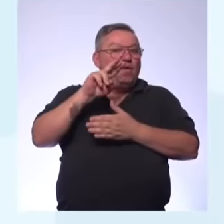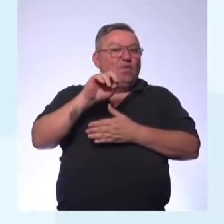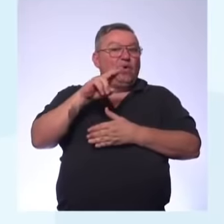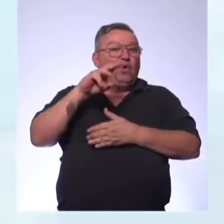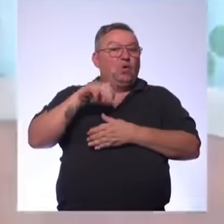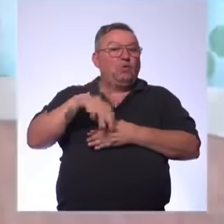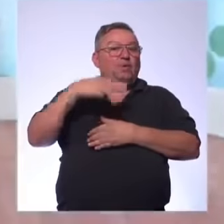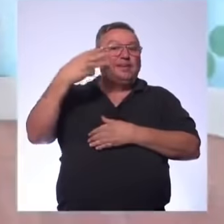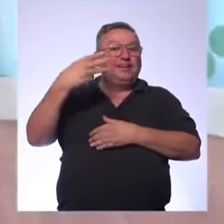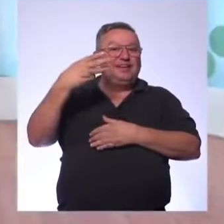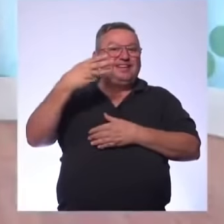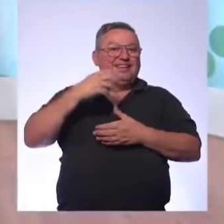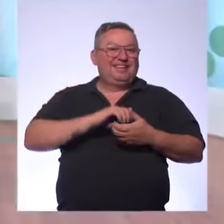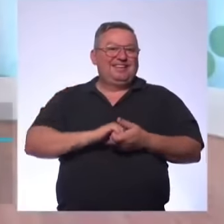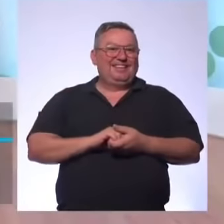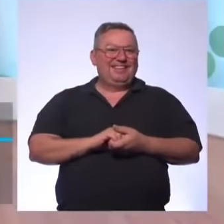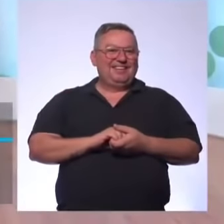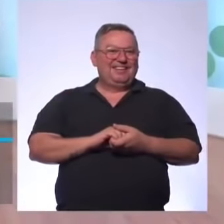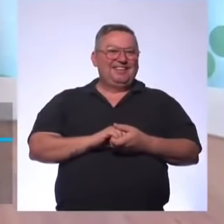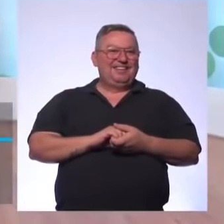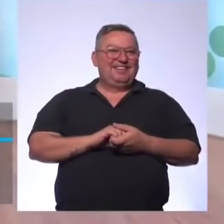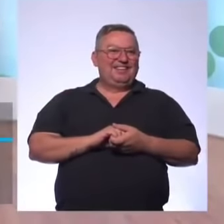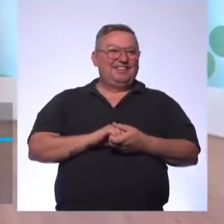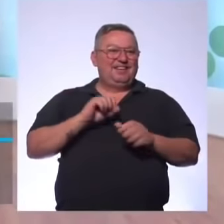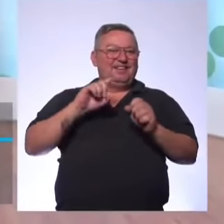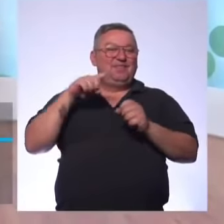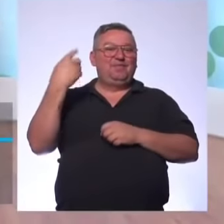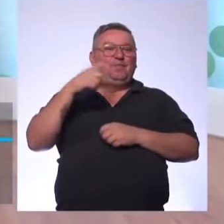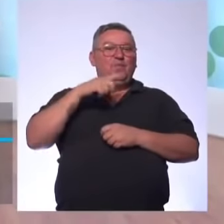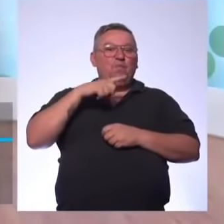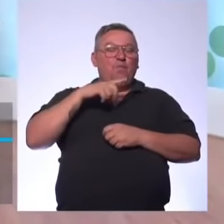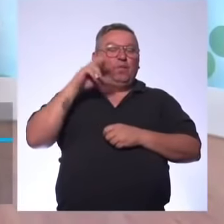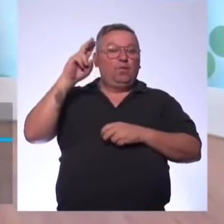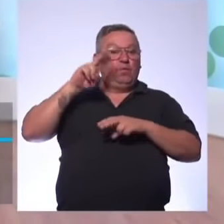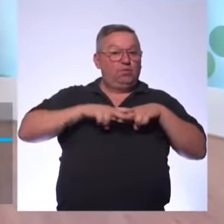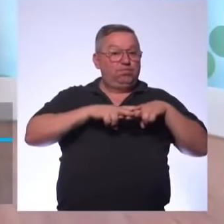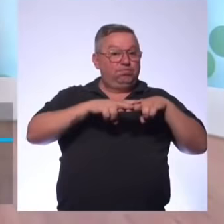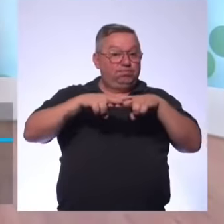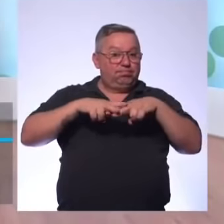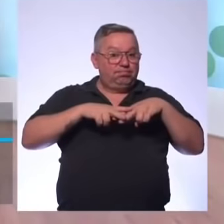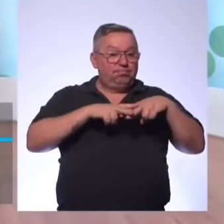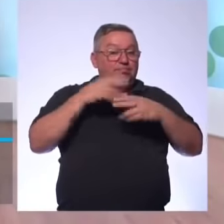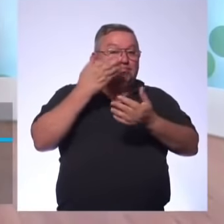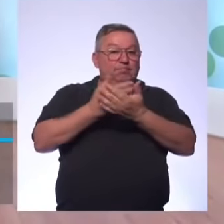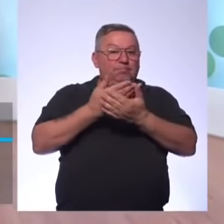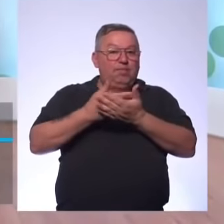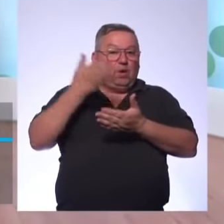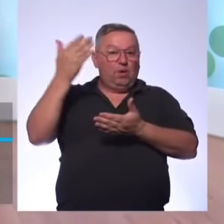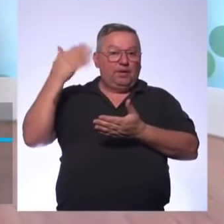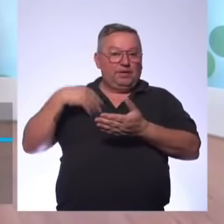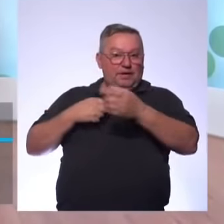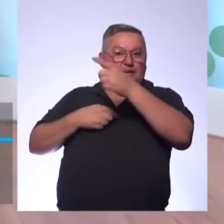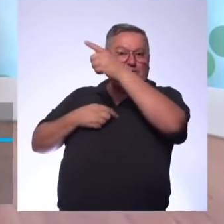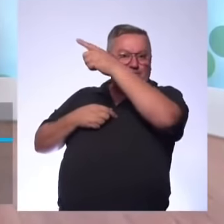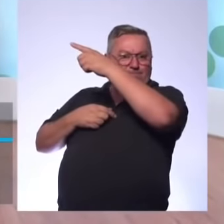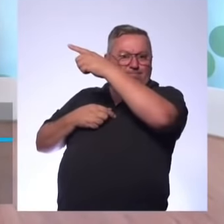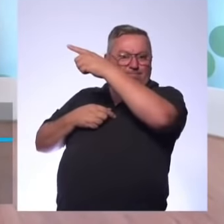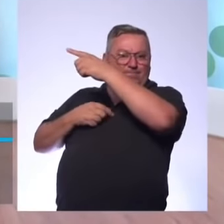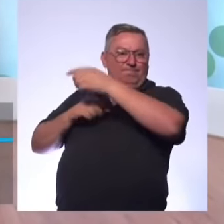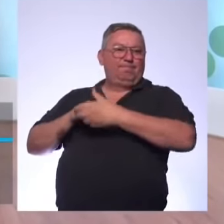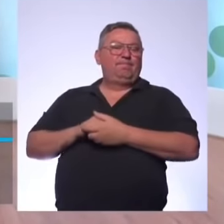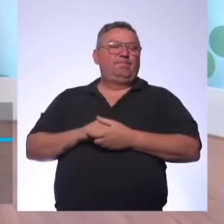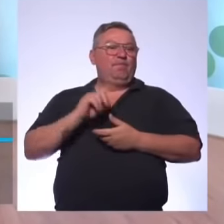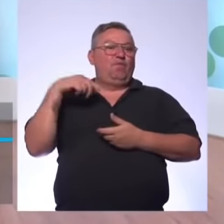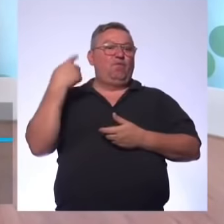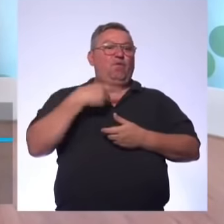escola volume 38 bem e Aqui nós temos um review da aula passada que que nós estudamos aula passada